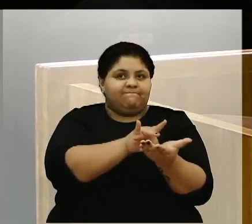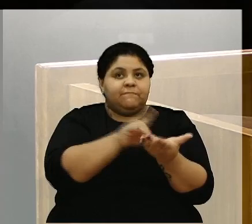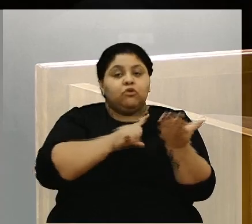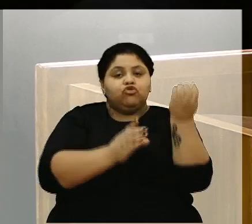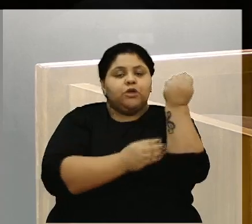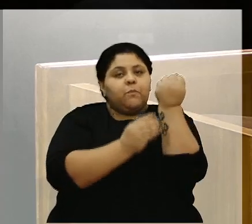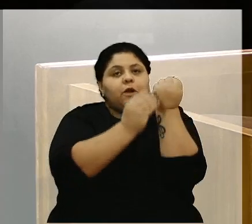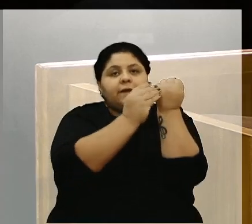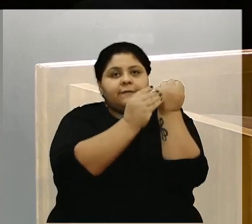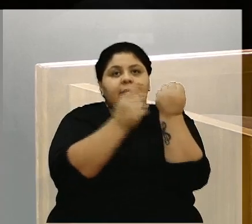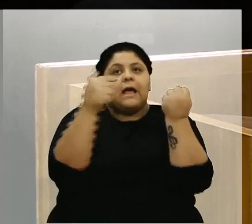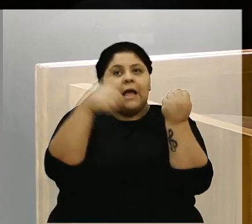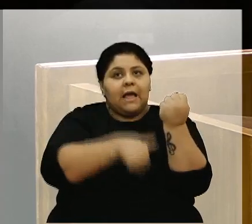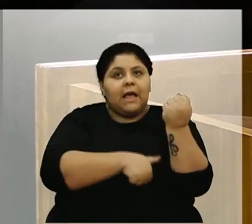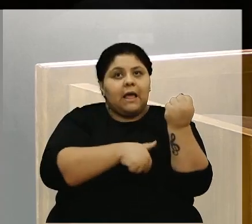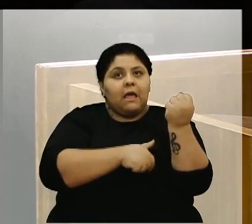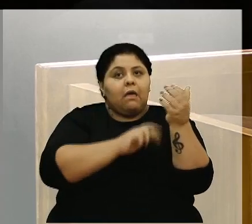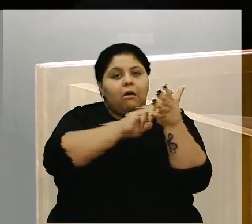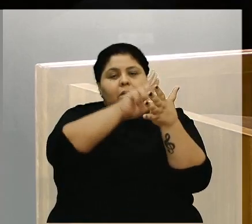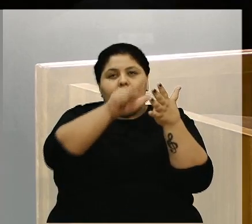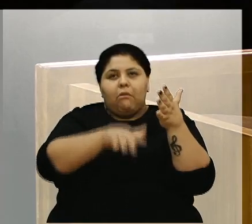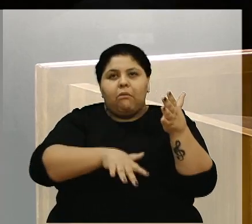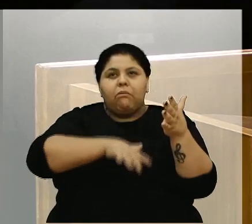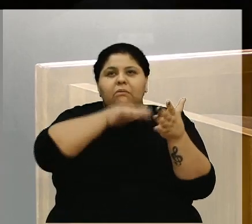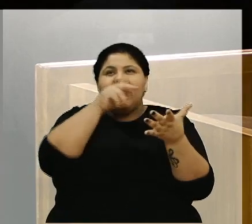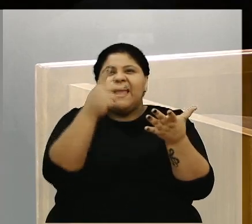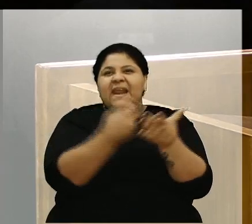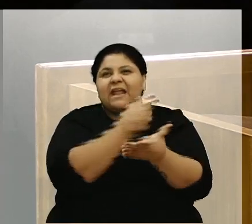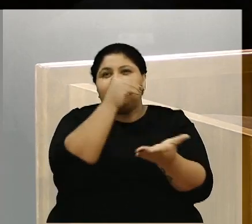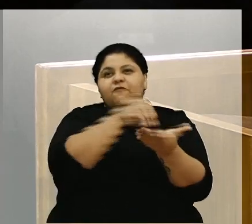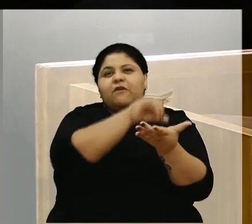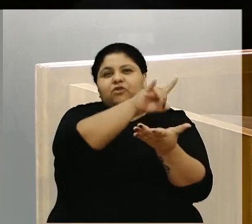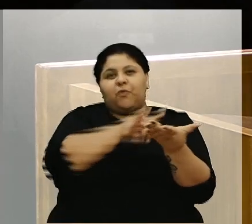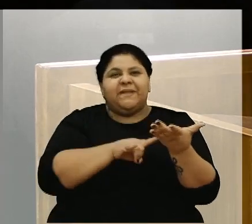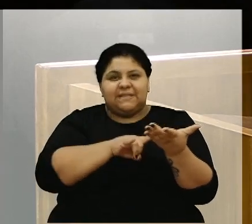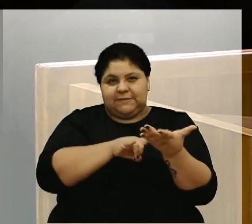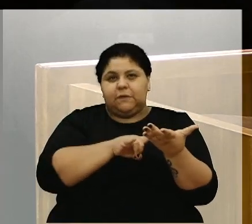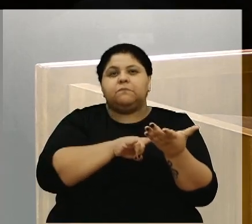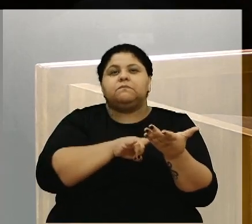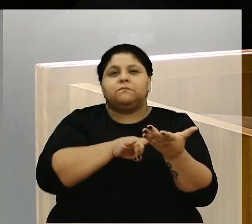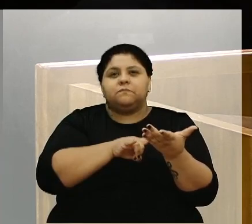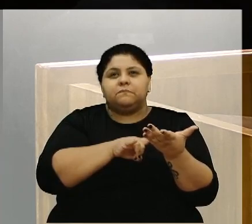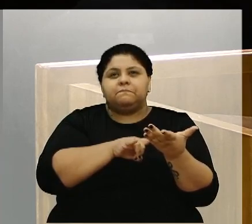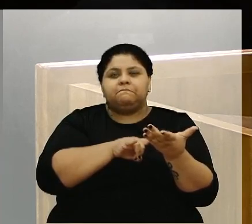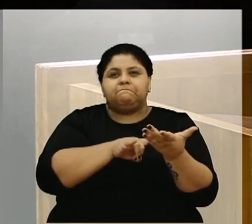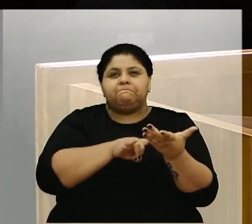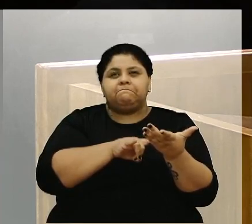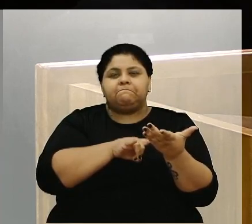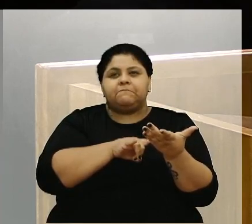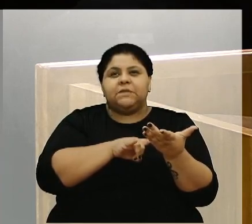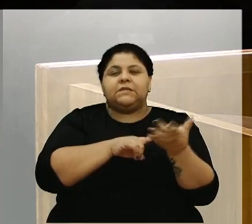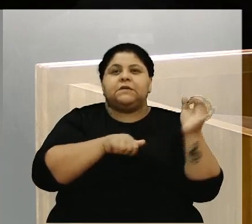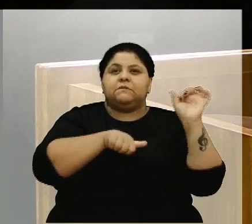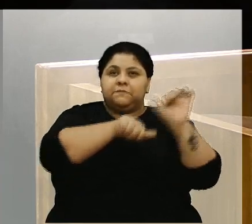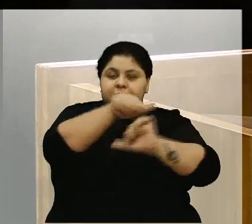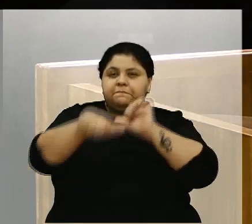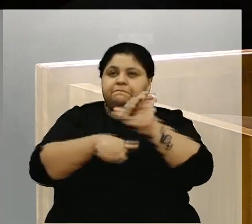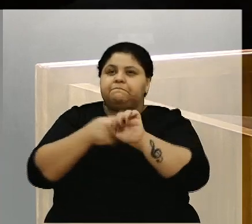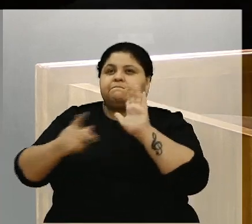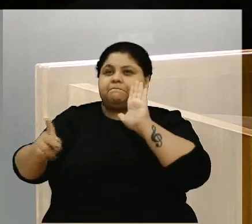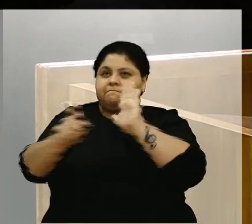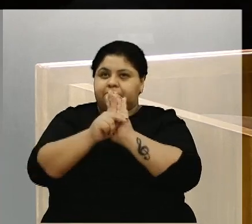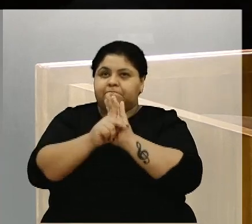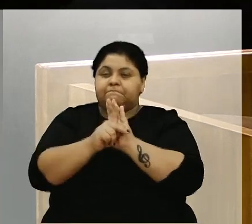E nós temos diversos loteamentos irregulares aqui na cidade. Então, o que altera esse projeto de lei é a